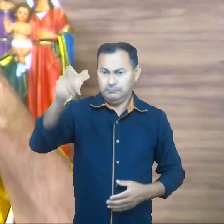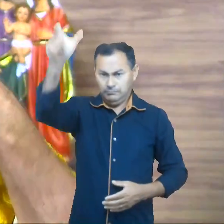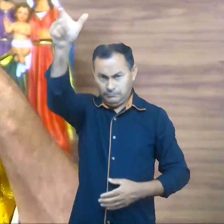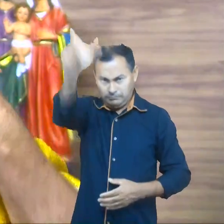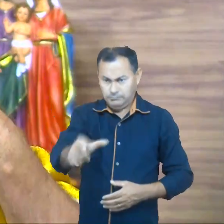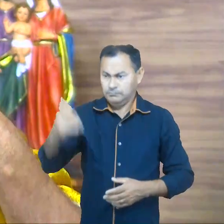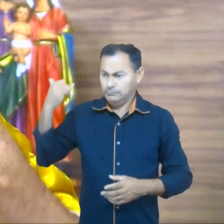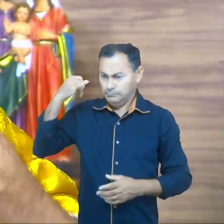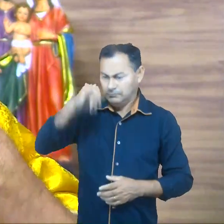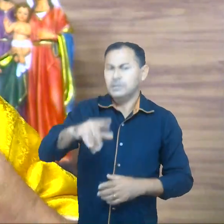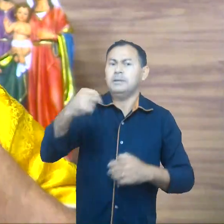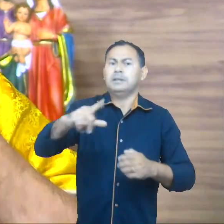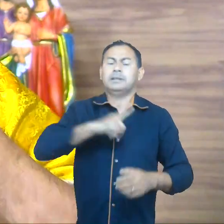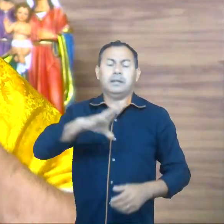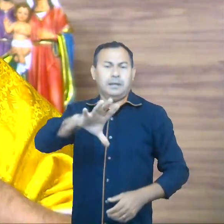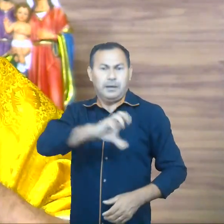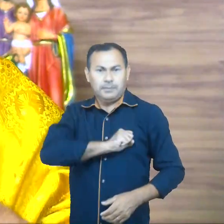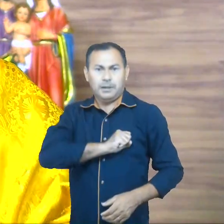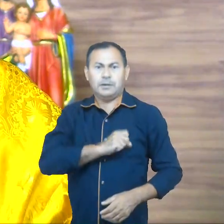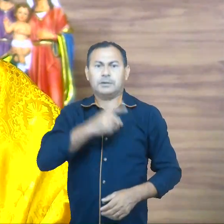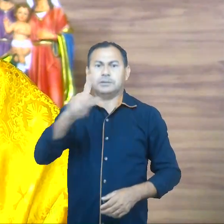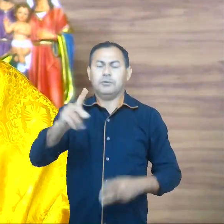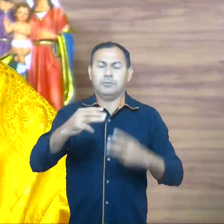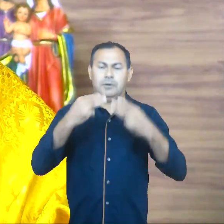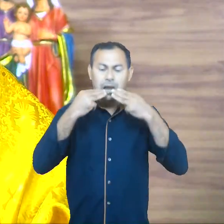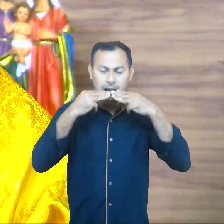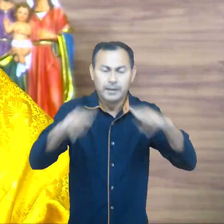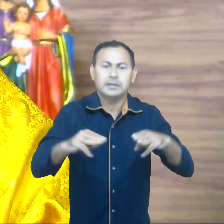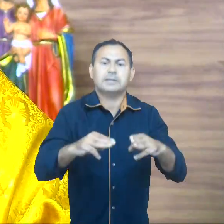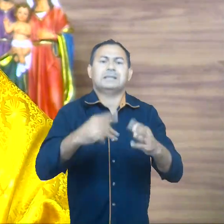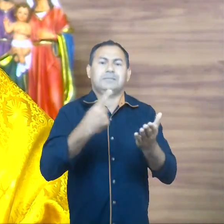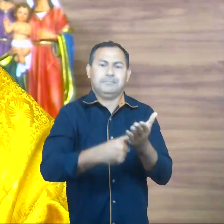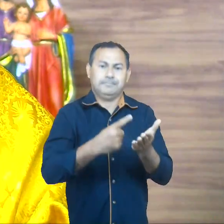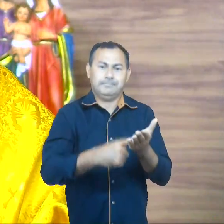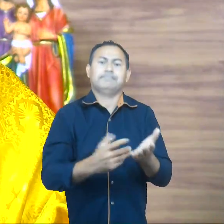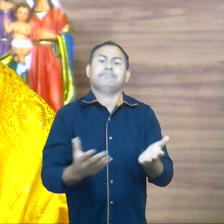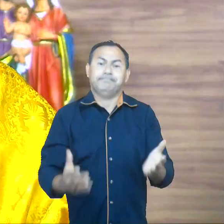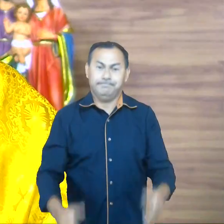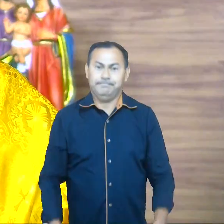ter caridade para com o seu ministério.